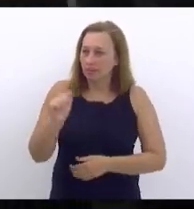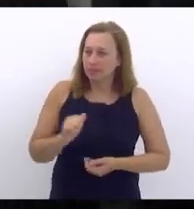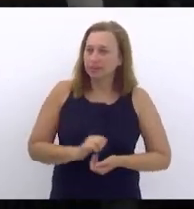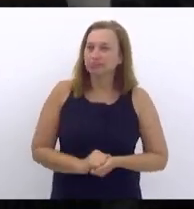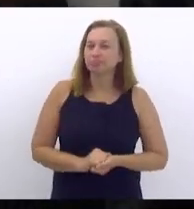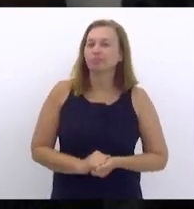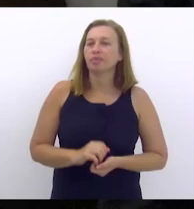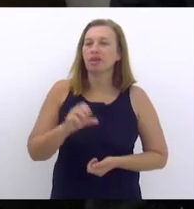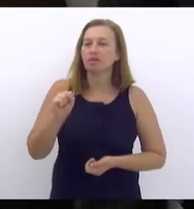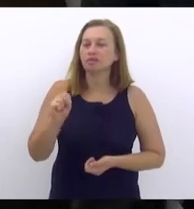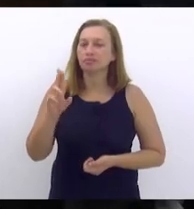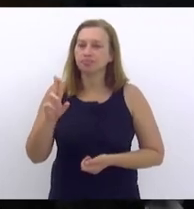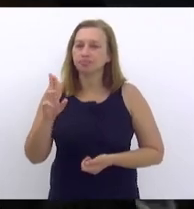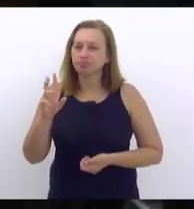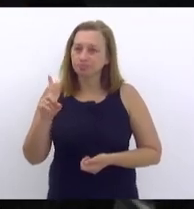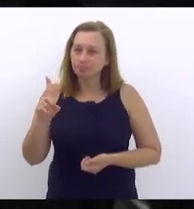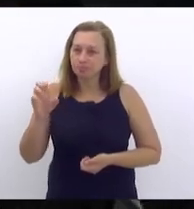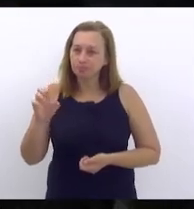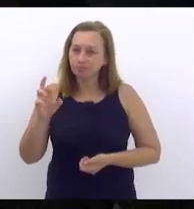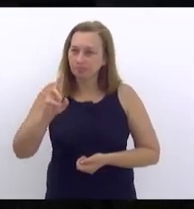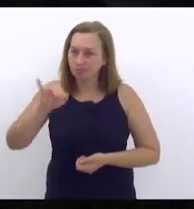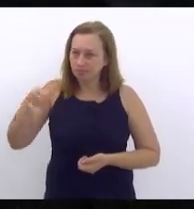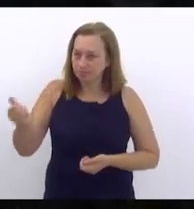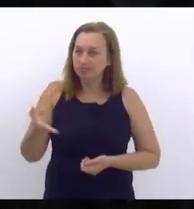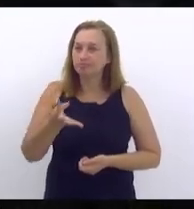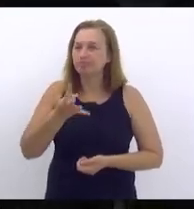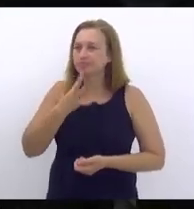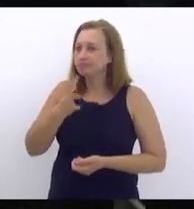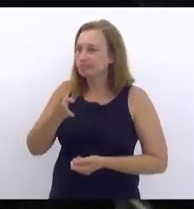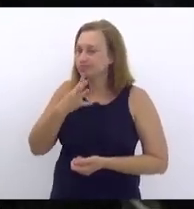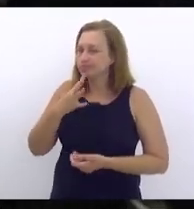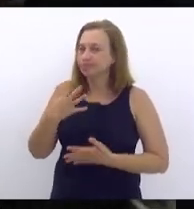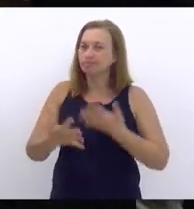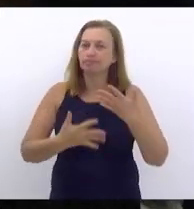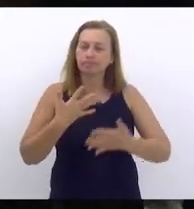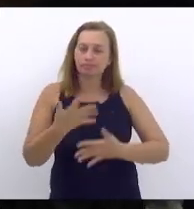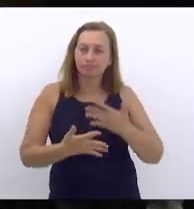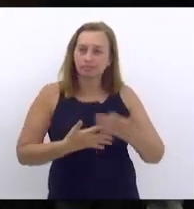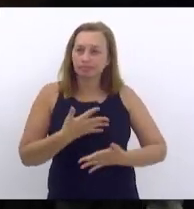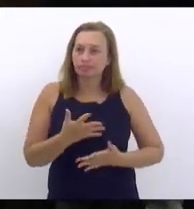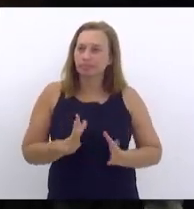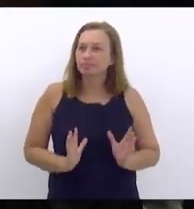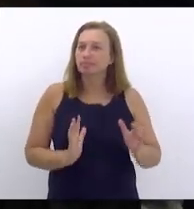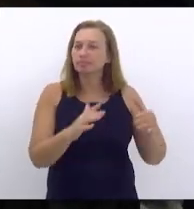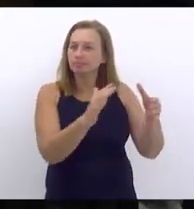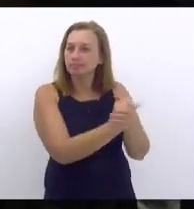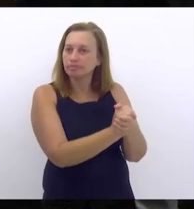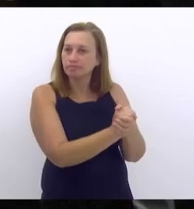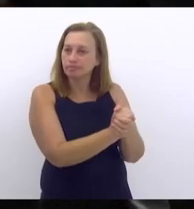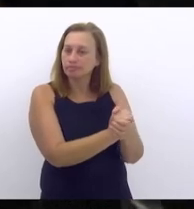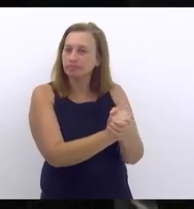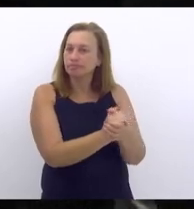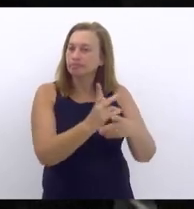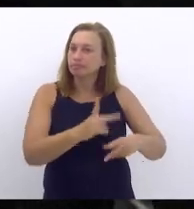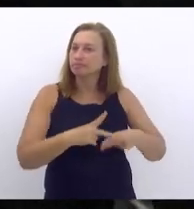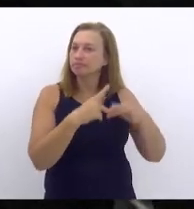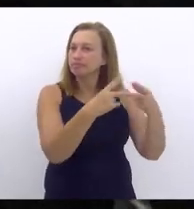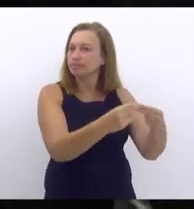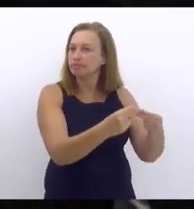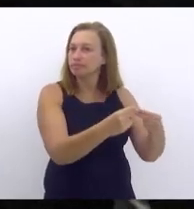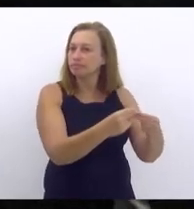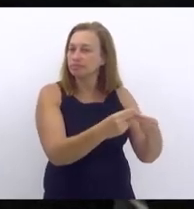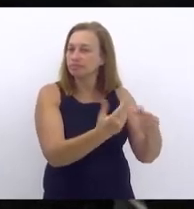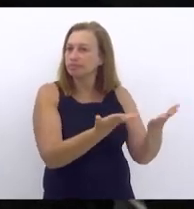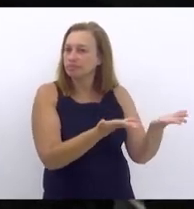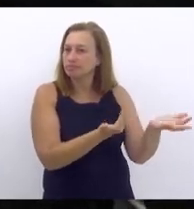A SUDERGE, reconhecendo o gesto de altruísmo desse casal, presenteou sua